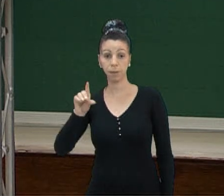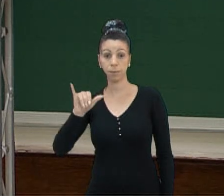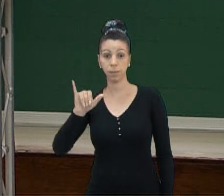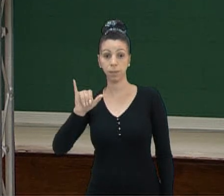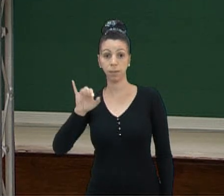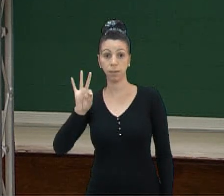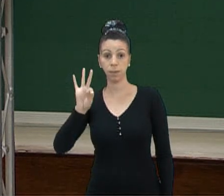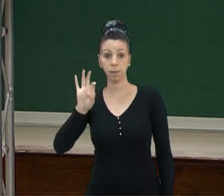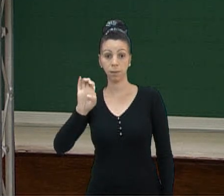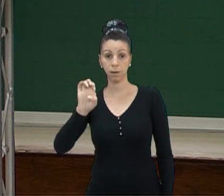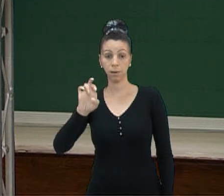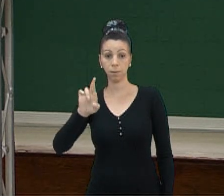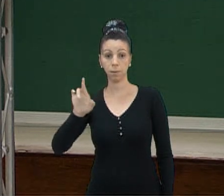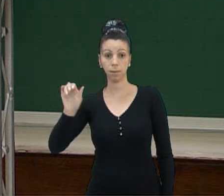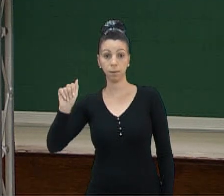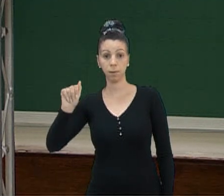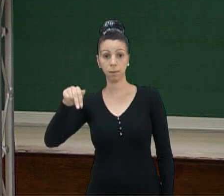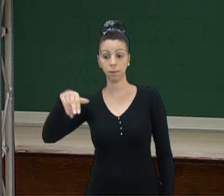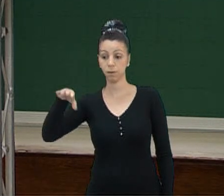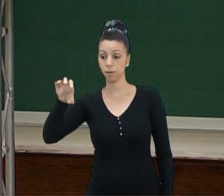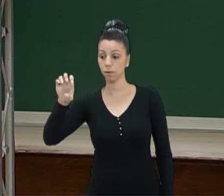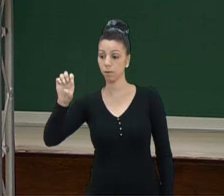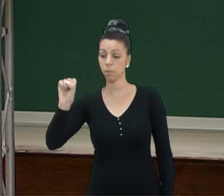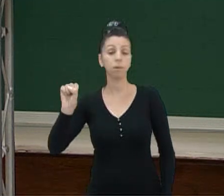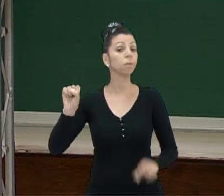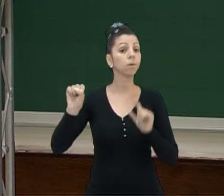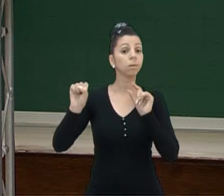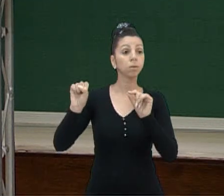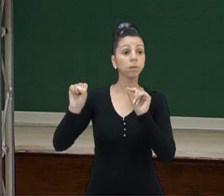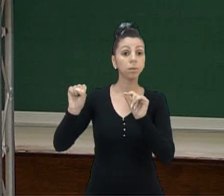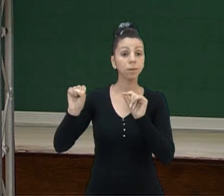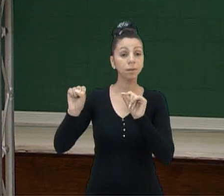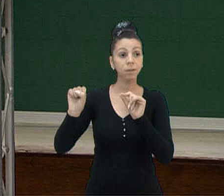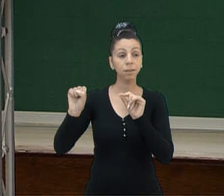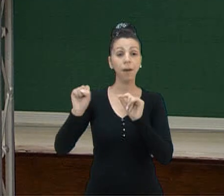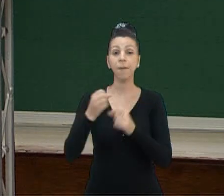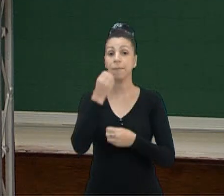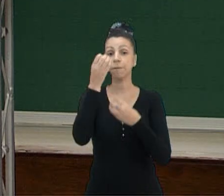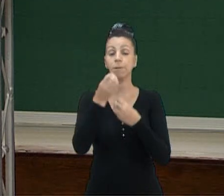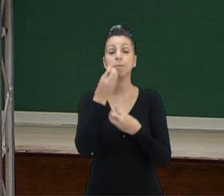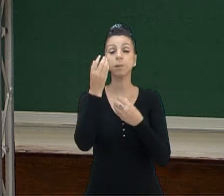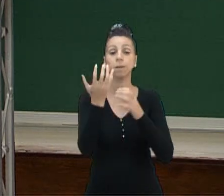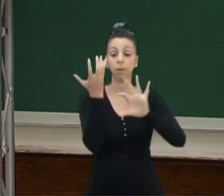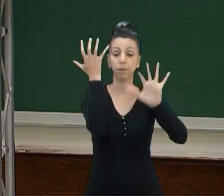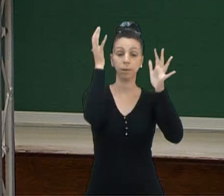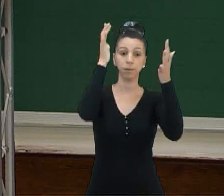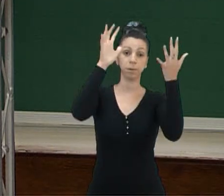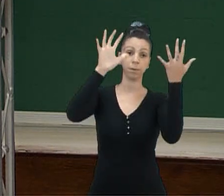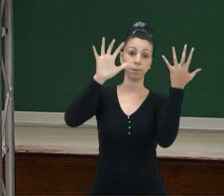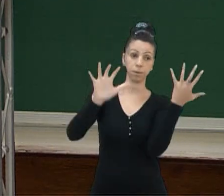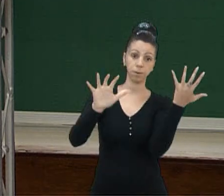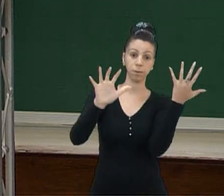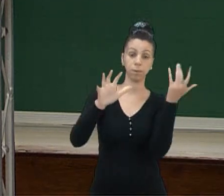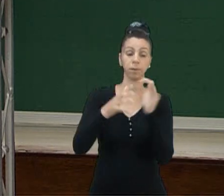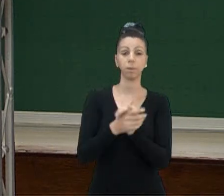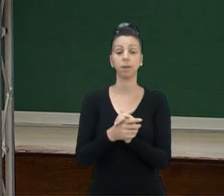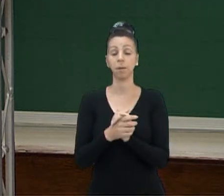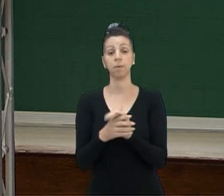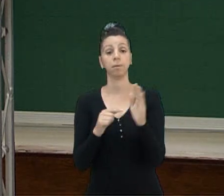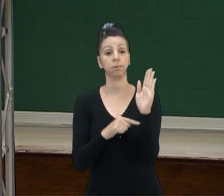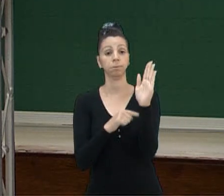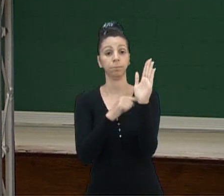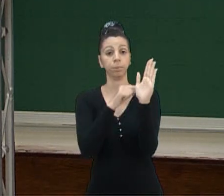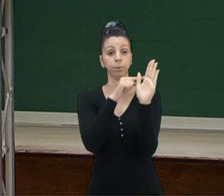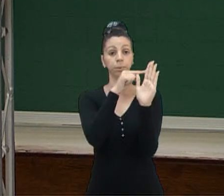já vai me sugerir todas as informações que eu preciso. O que eu tenho ali em termos de clima? É o clima mais quente